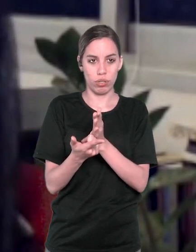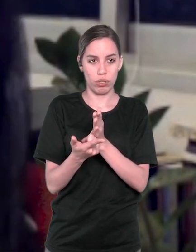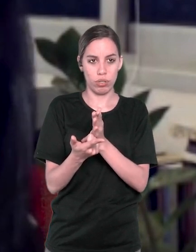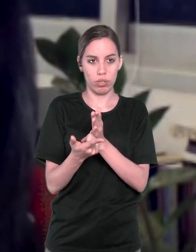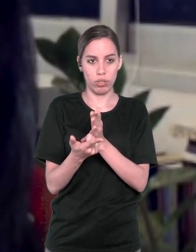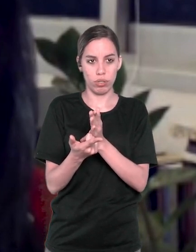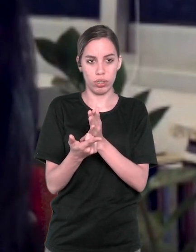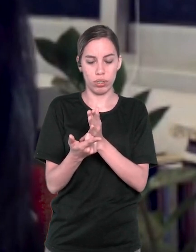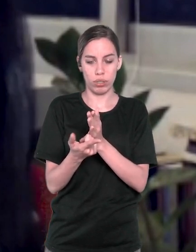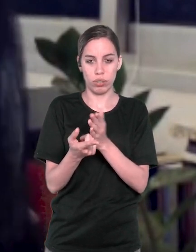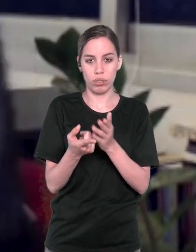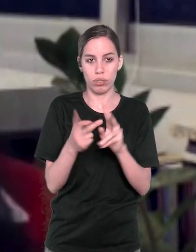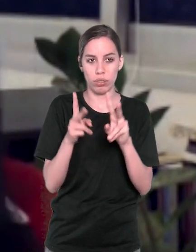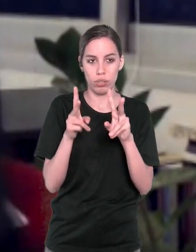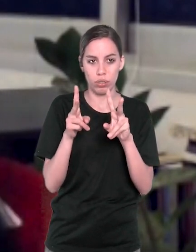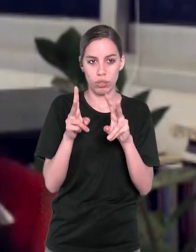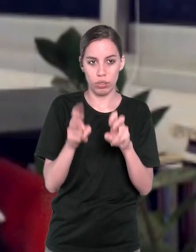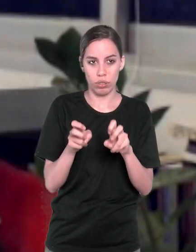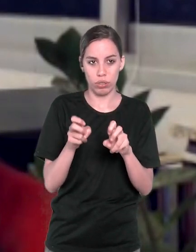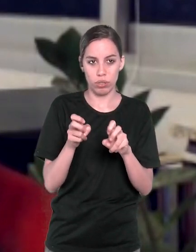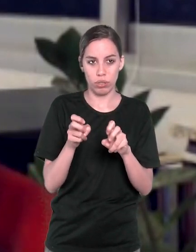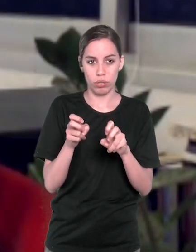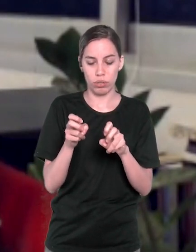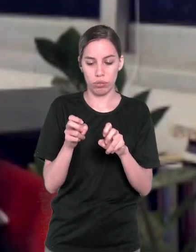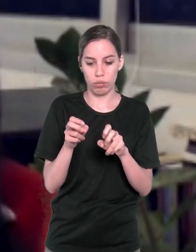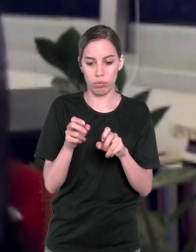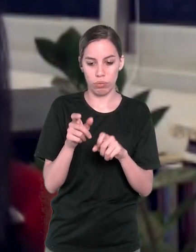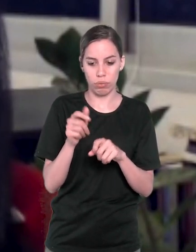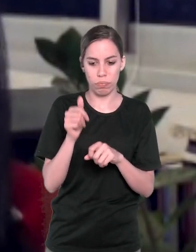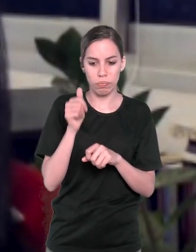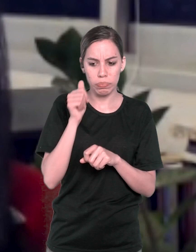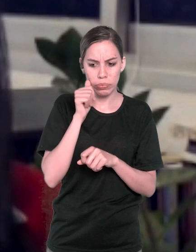a Lia, agora fugiu o sobrenome dela.